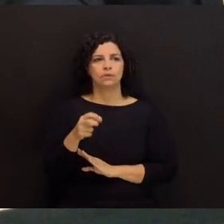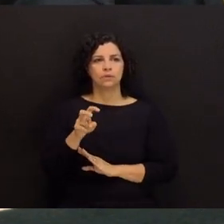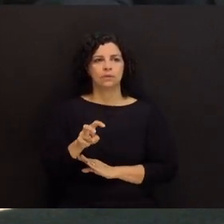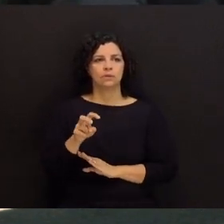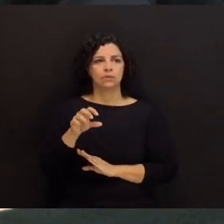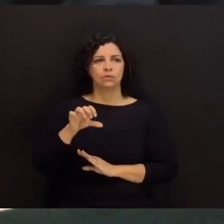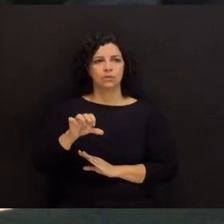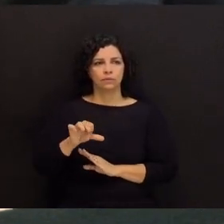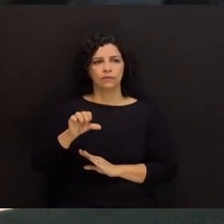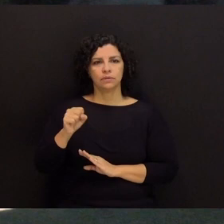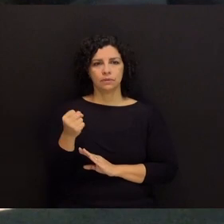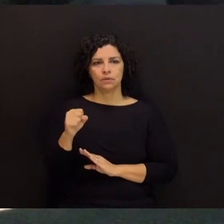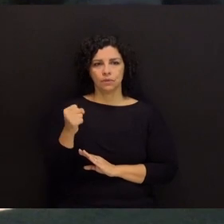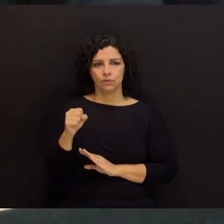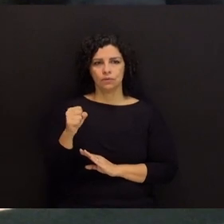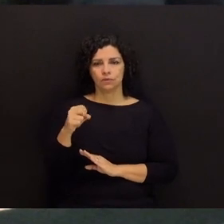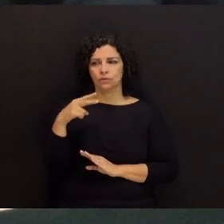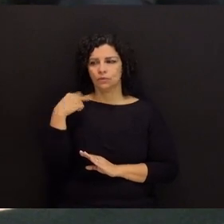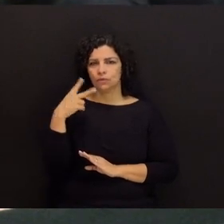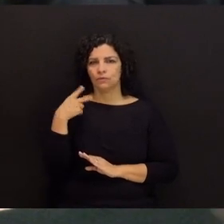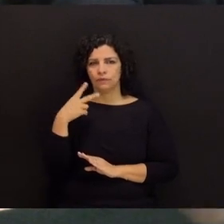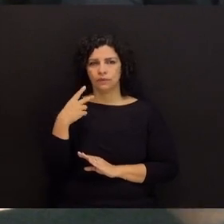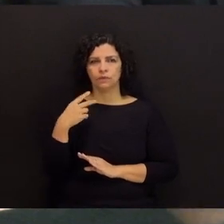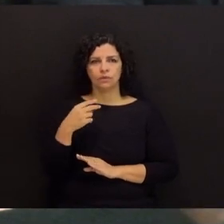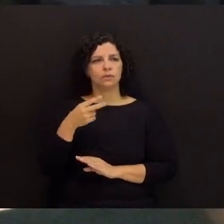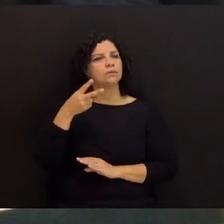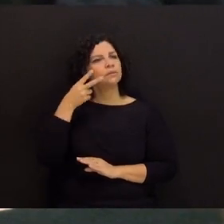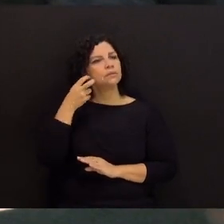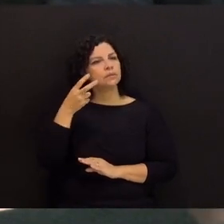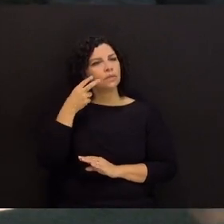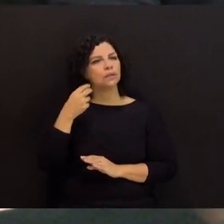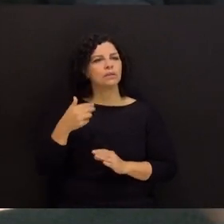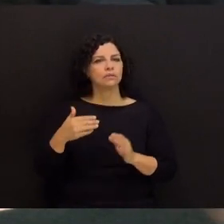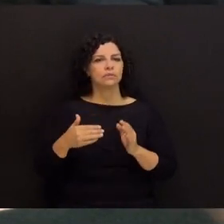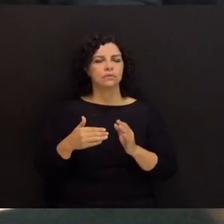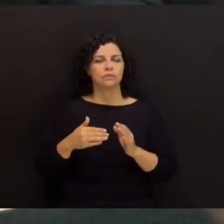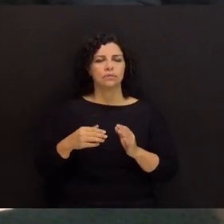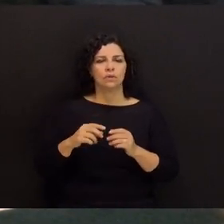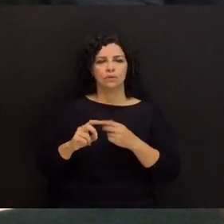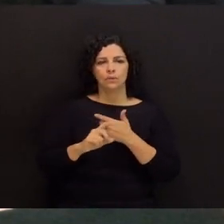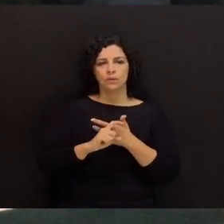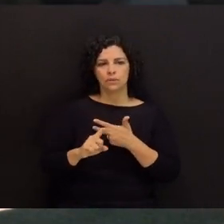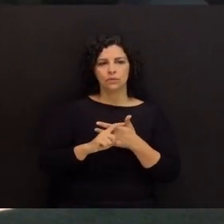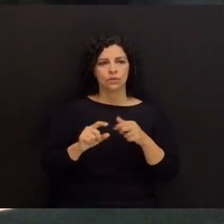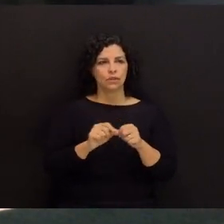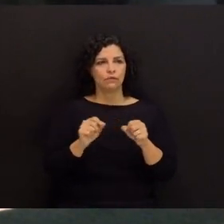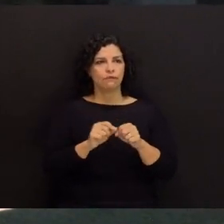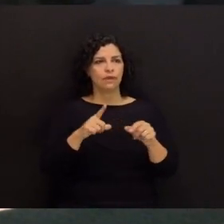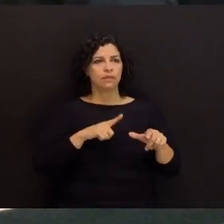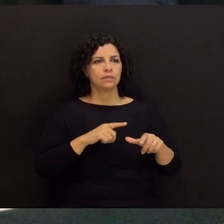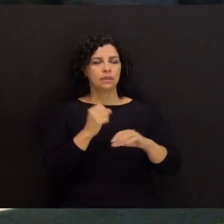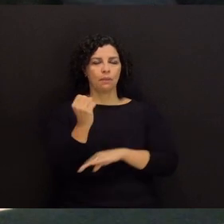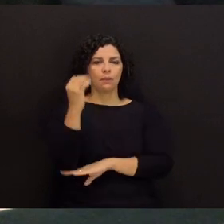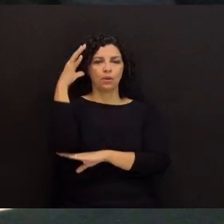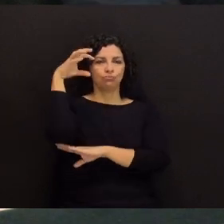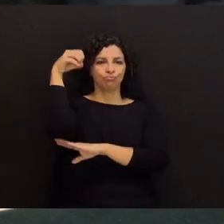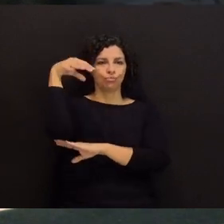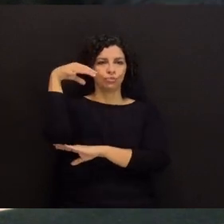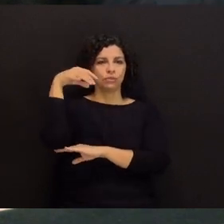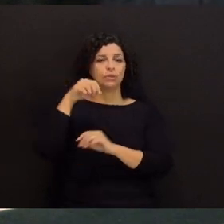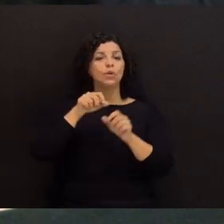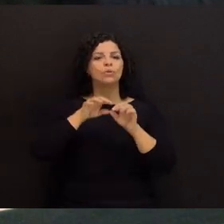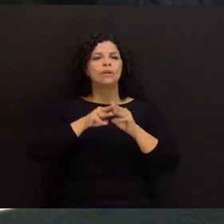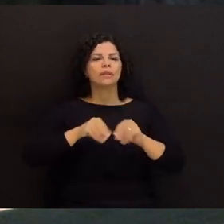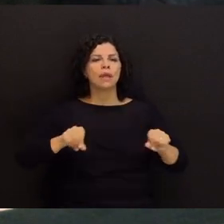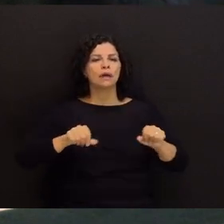11.598 do vereador Sinésio ao executivo que realize colocação de posse dominação na caixa de